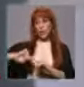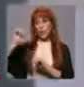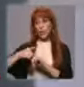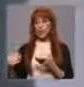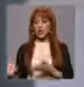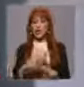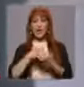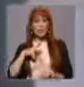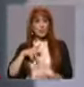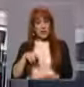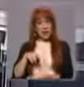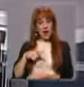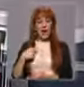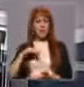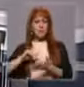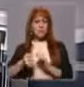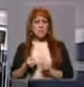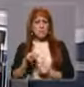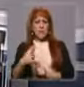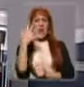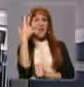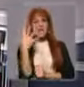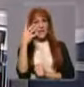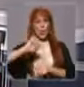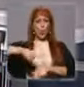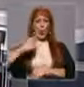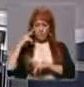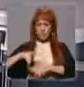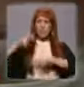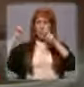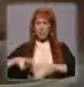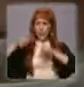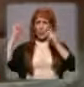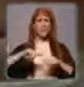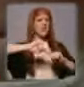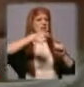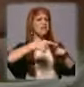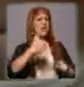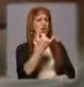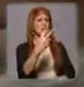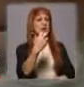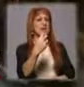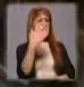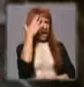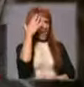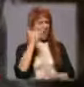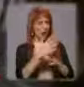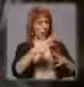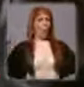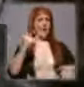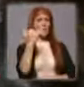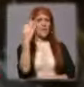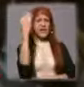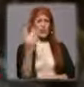dados nacionais, eram diagnosticados 5 casos por hora. Estima-se que em 2030 haja um aumento de